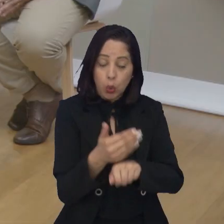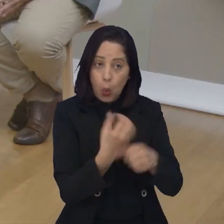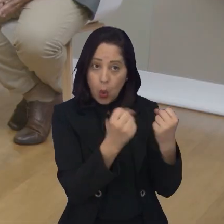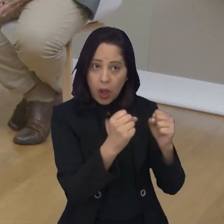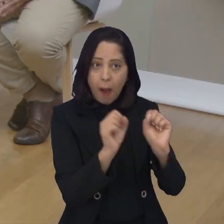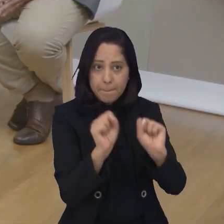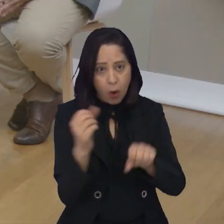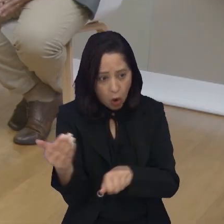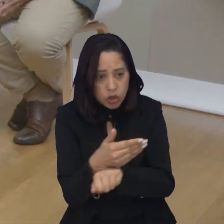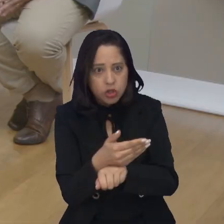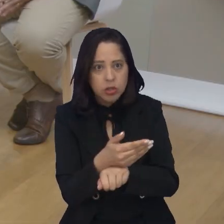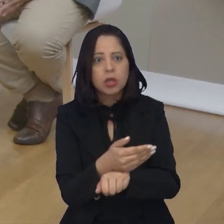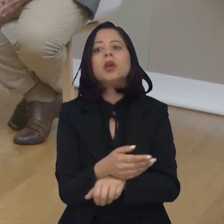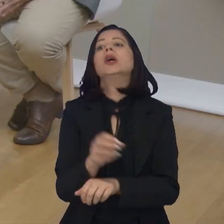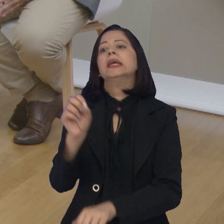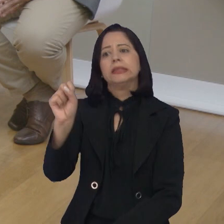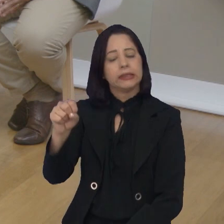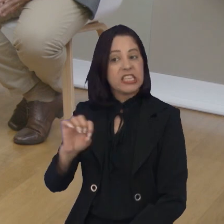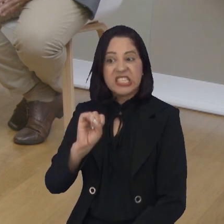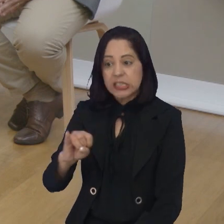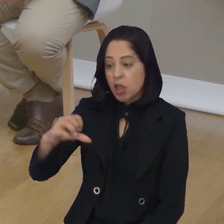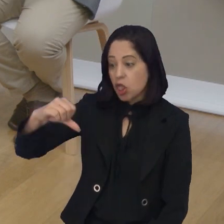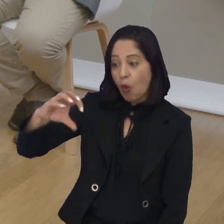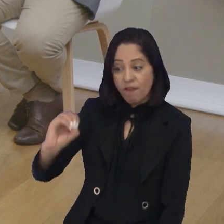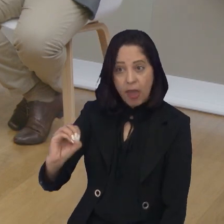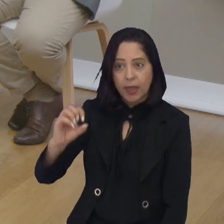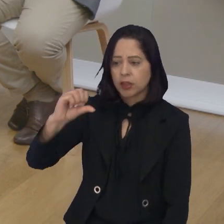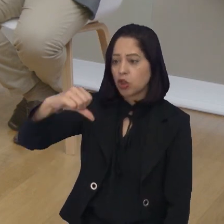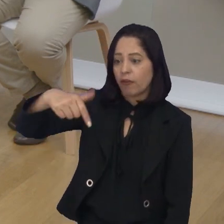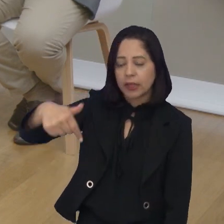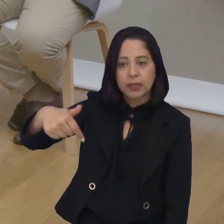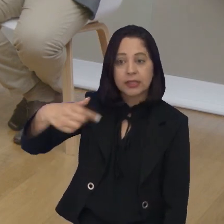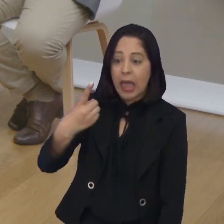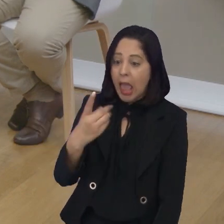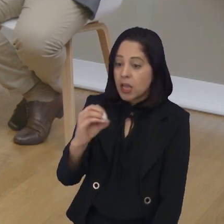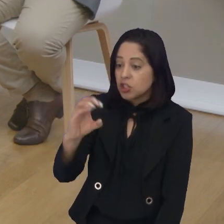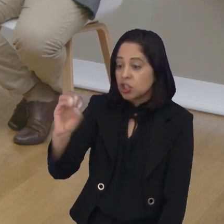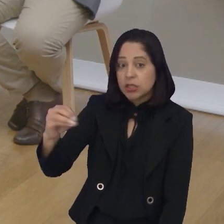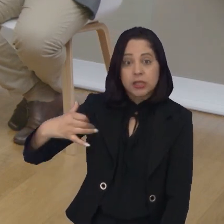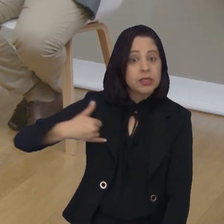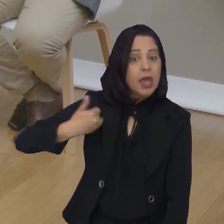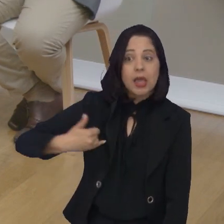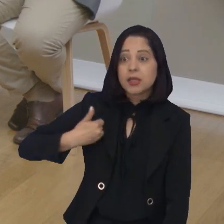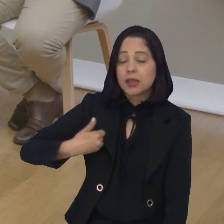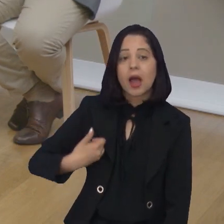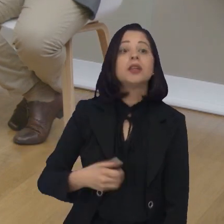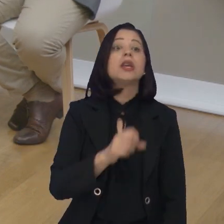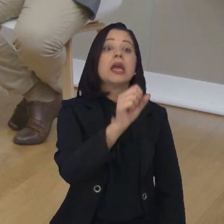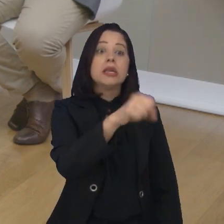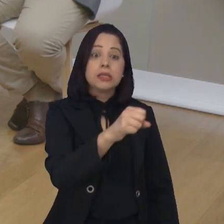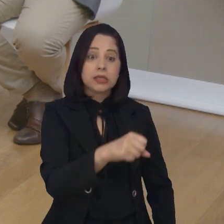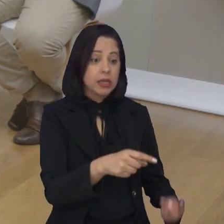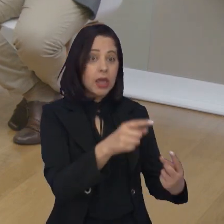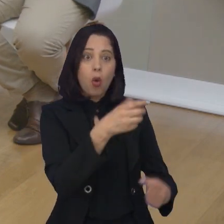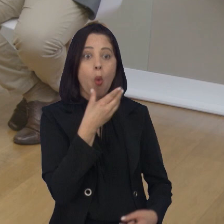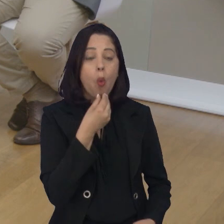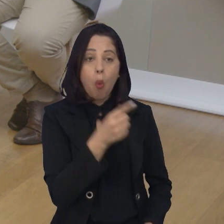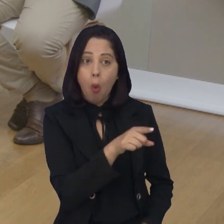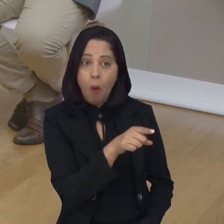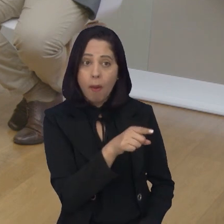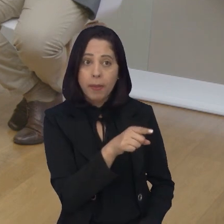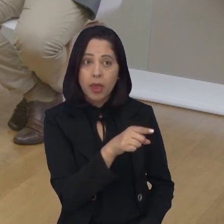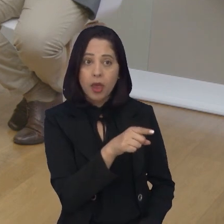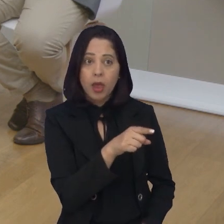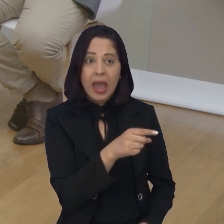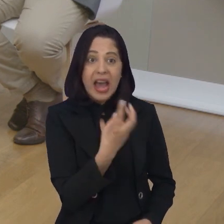né? Sempre. Sempre dá 90 tempo. anos, 97, 100 anos. Brigadeiro, 3 vezes por semana faz pilates, que maravilha.